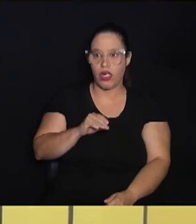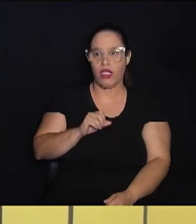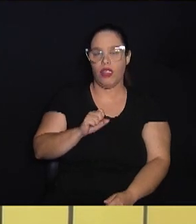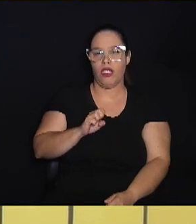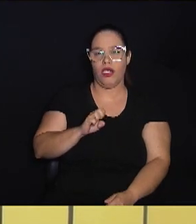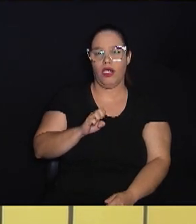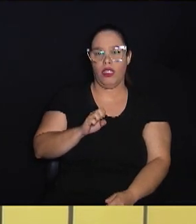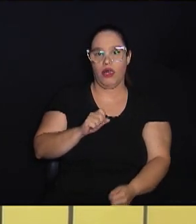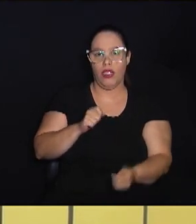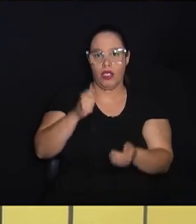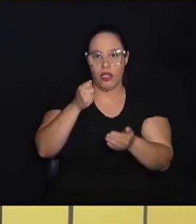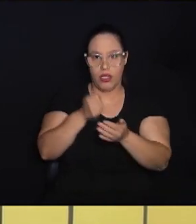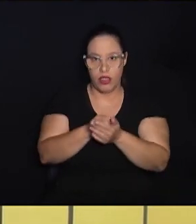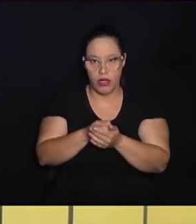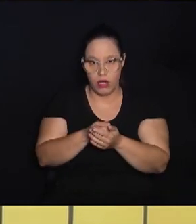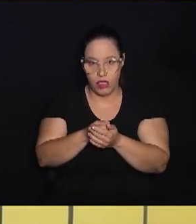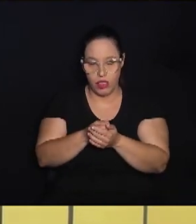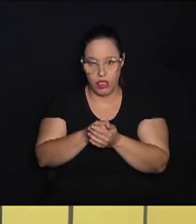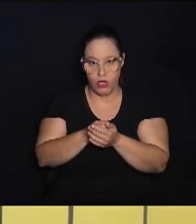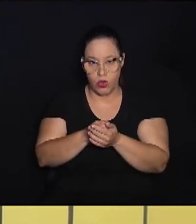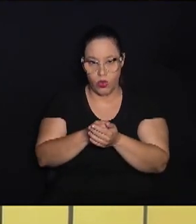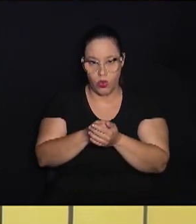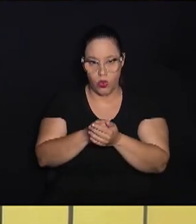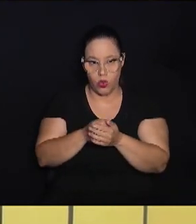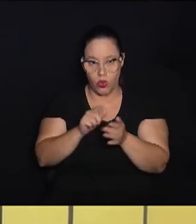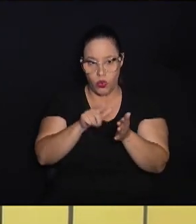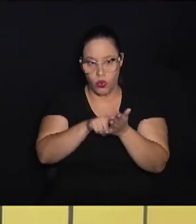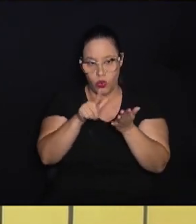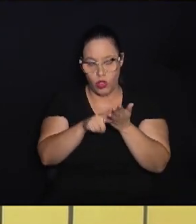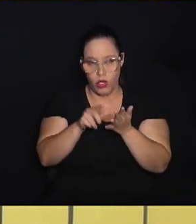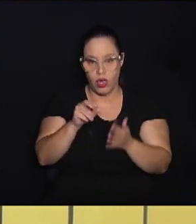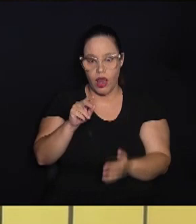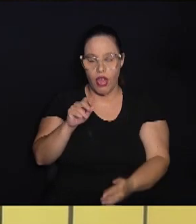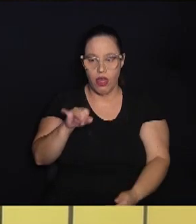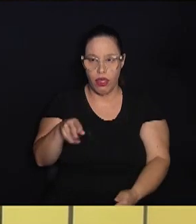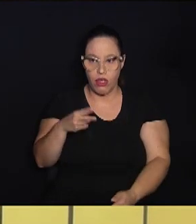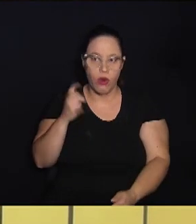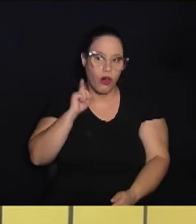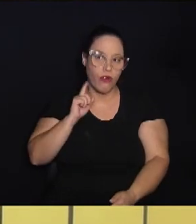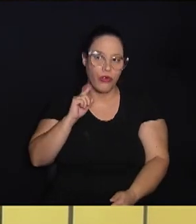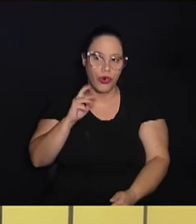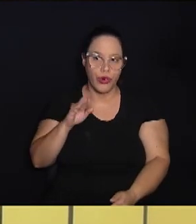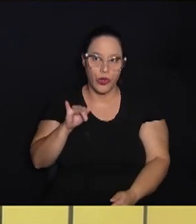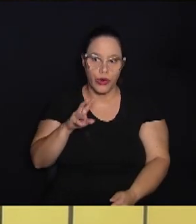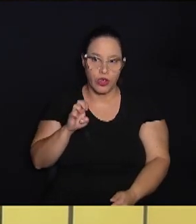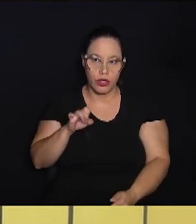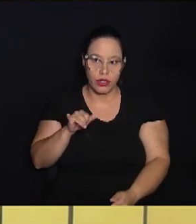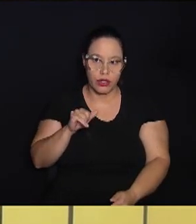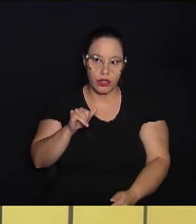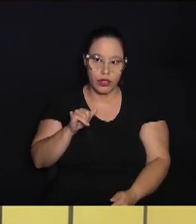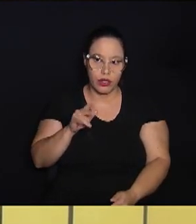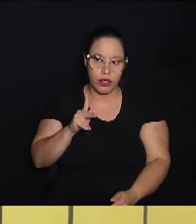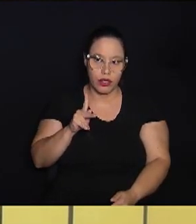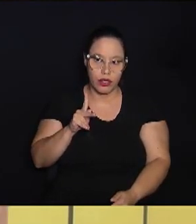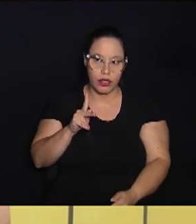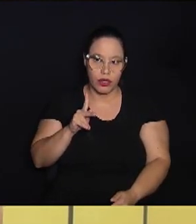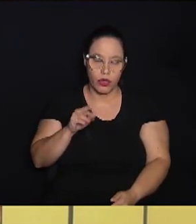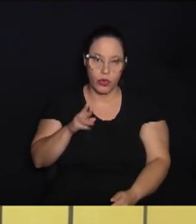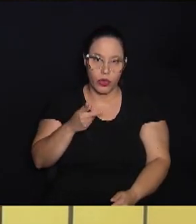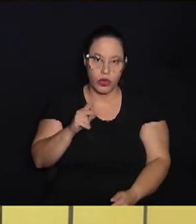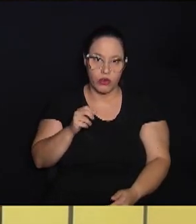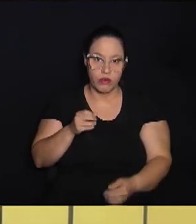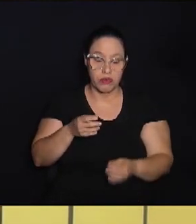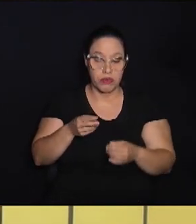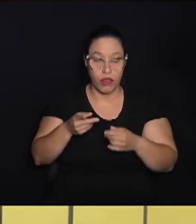publicado no no jornal de New York World Por que que é essa importância né ela surge como Tiga porque a história em quadrinhos Na verdade nada mais é do que várias